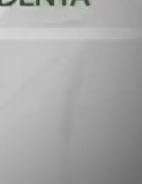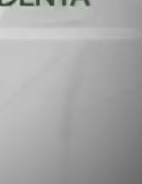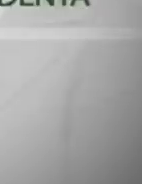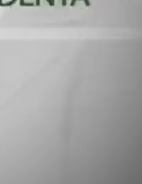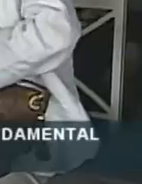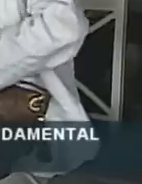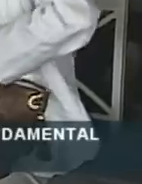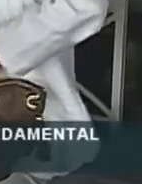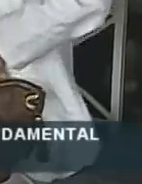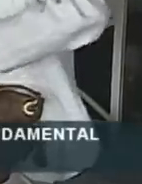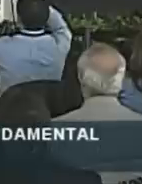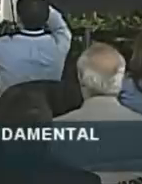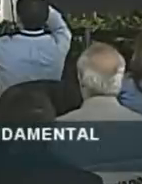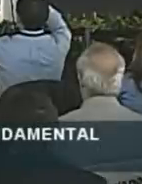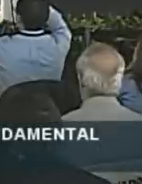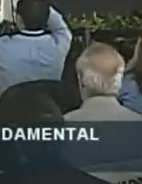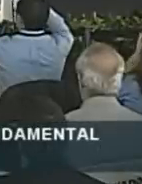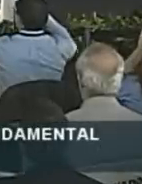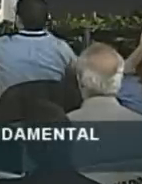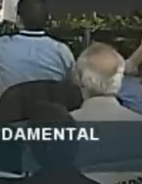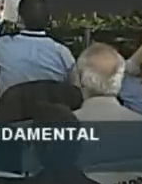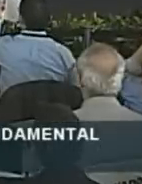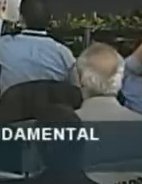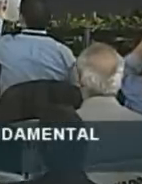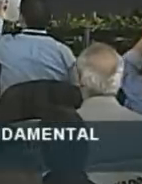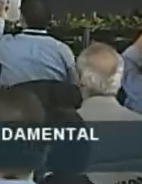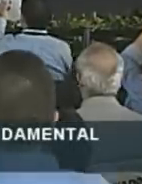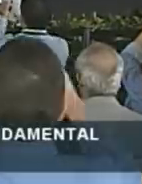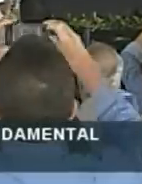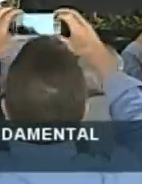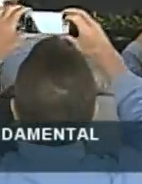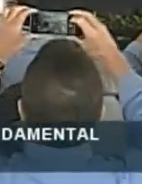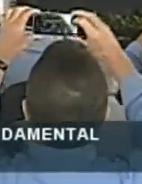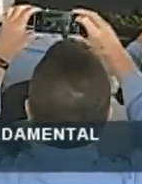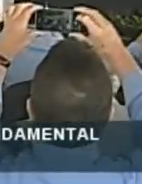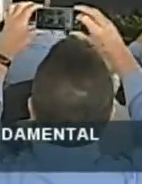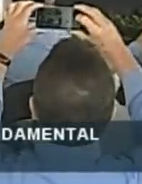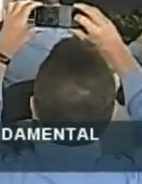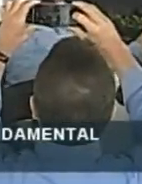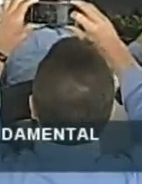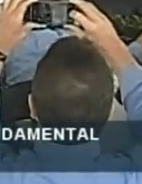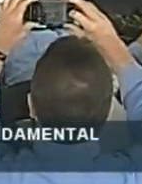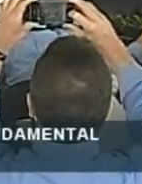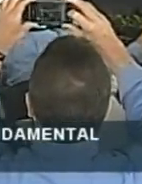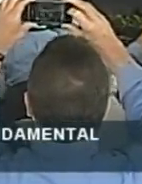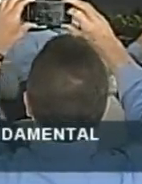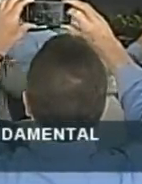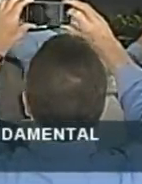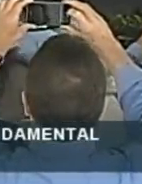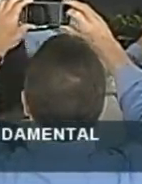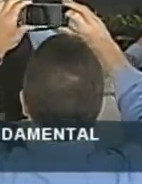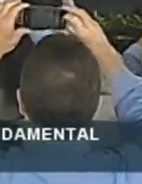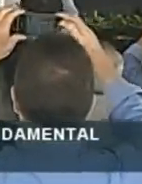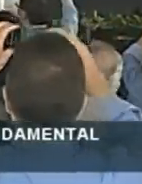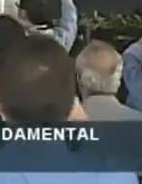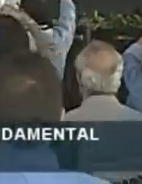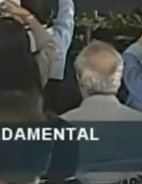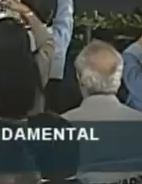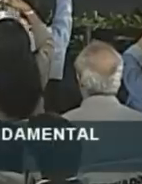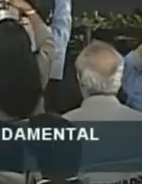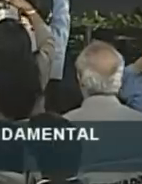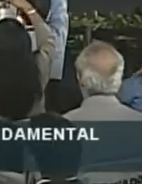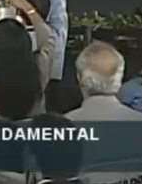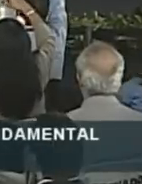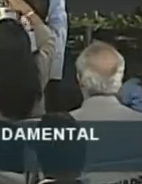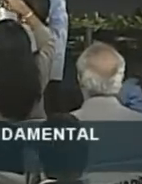cerimônia. Dando início a esta cerimônia, realizaremos agora o ato solene de depósito de 9 elementos no baú que integrará a pedra fundamental